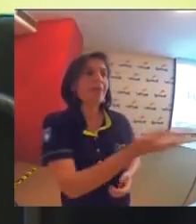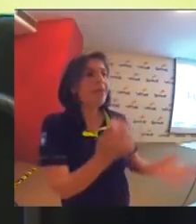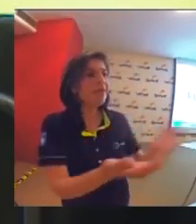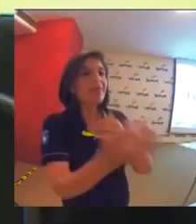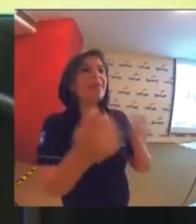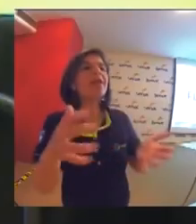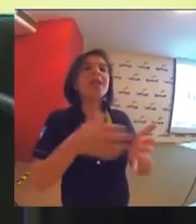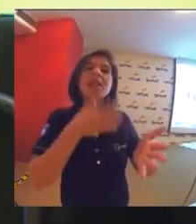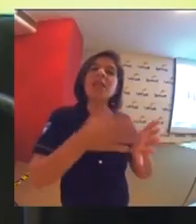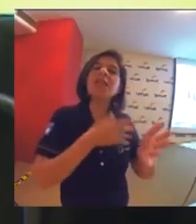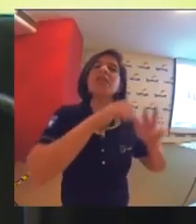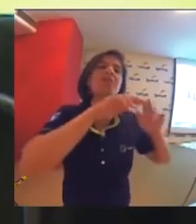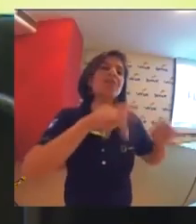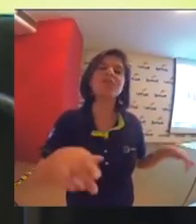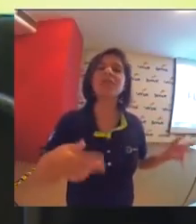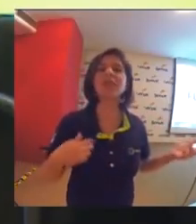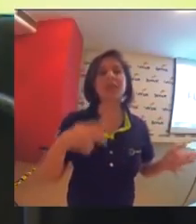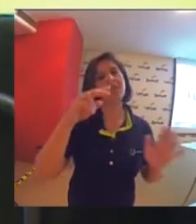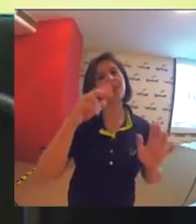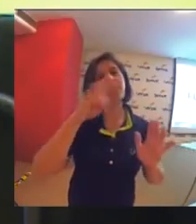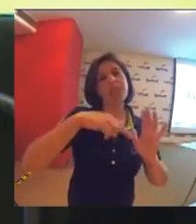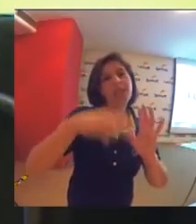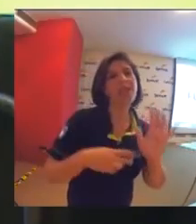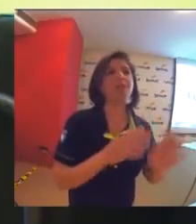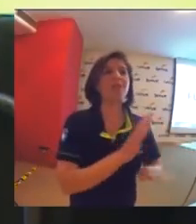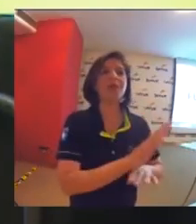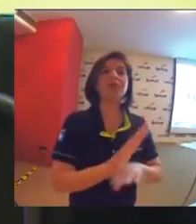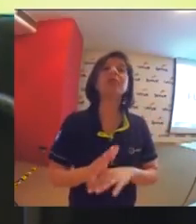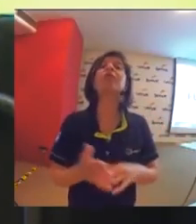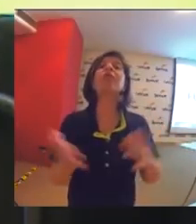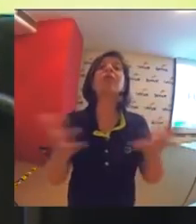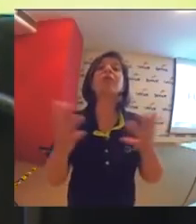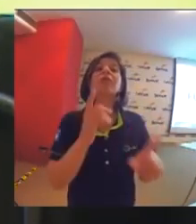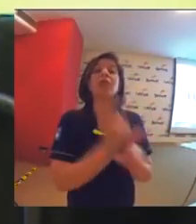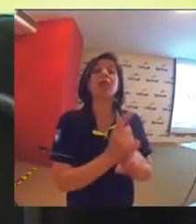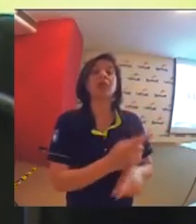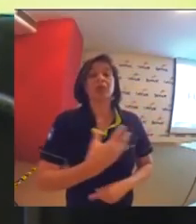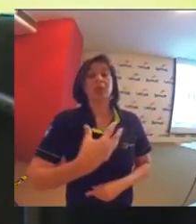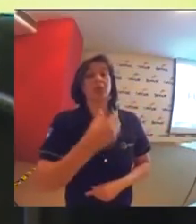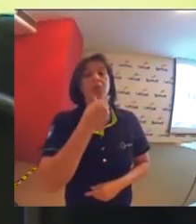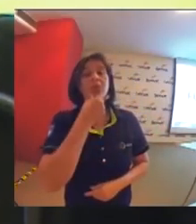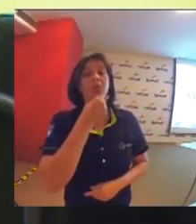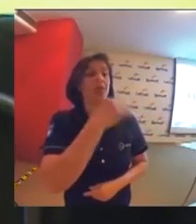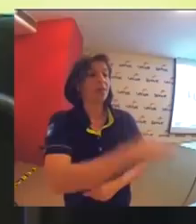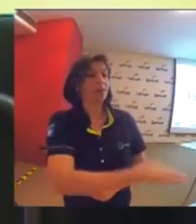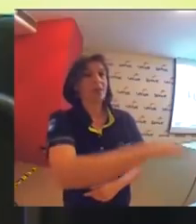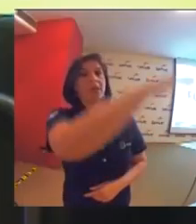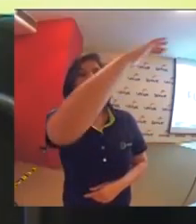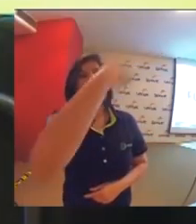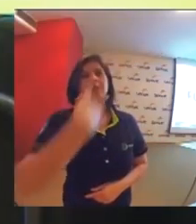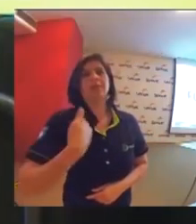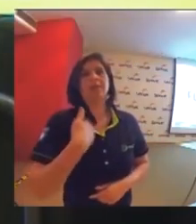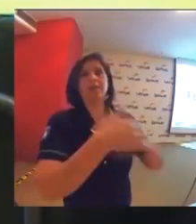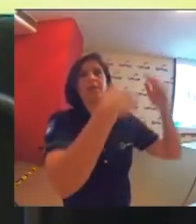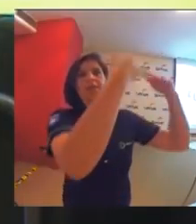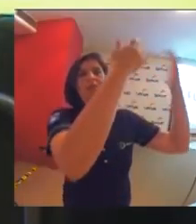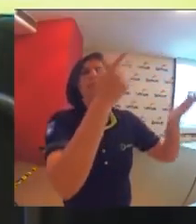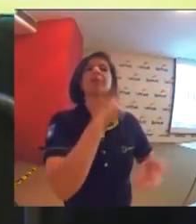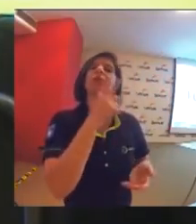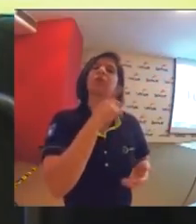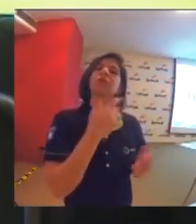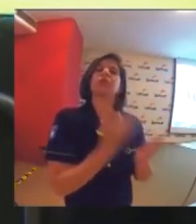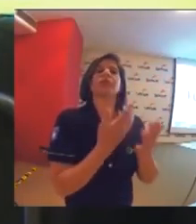europeus. Querem que eu continue? Formação profissional. Educação. E educação, meus